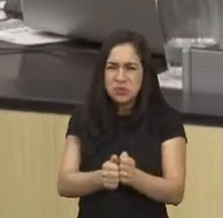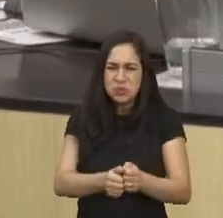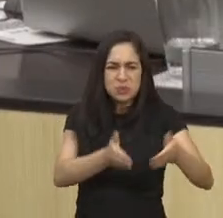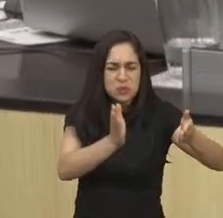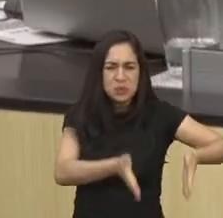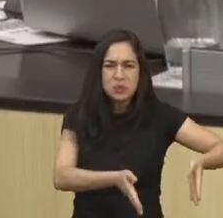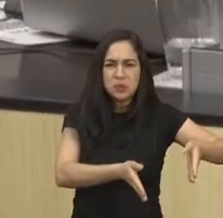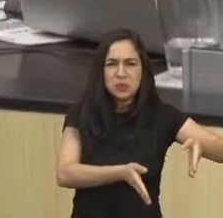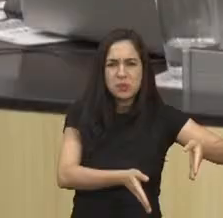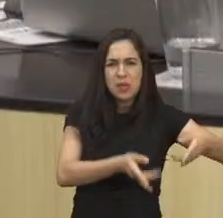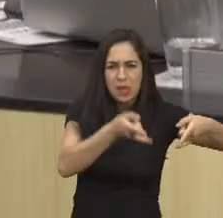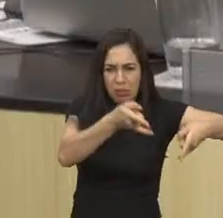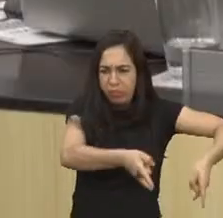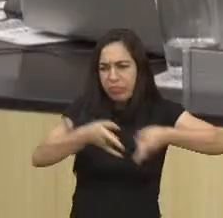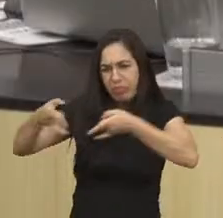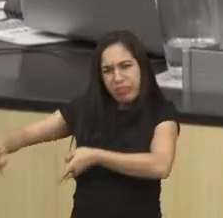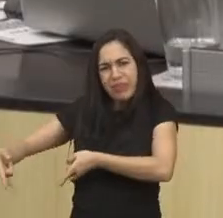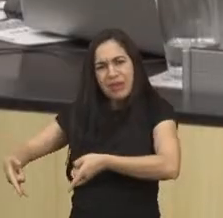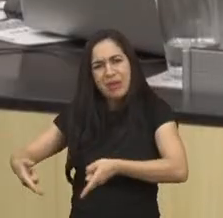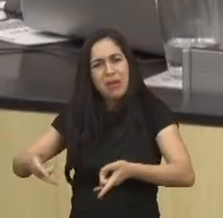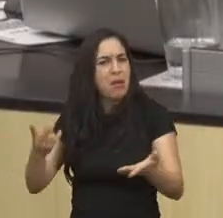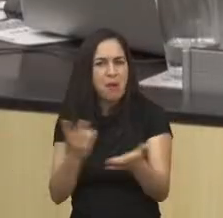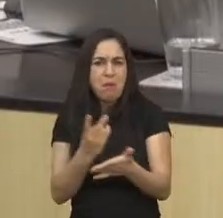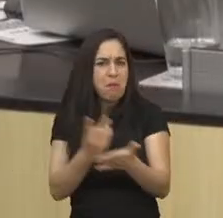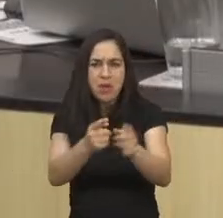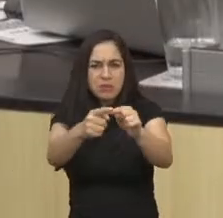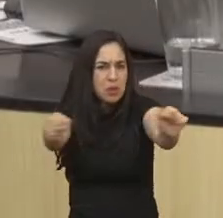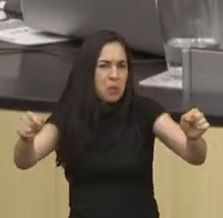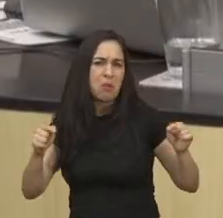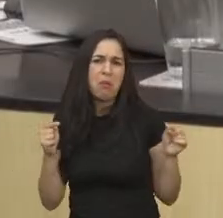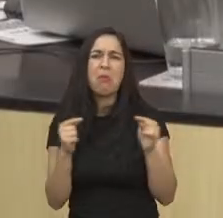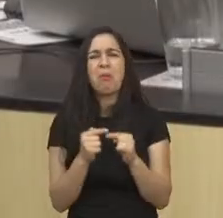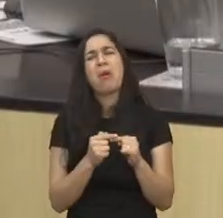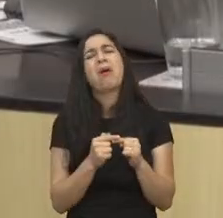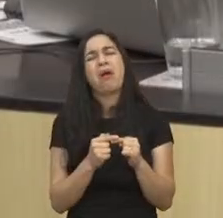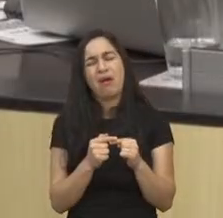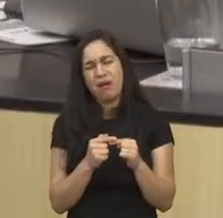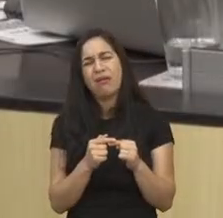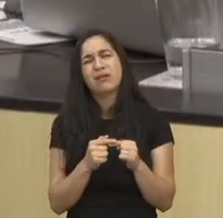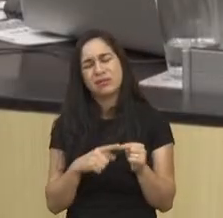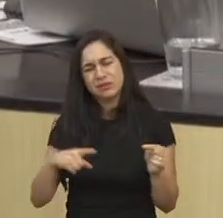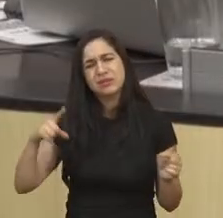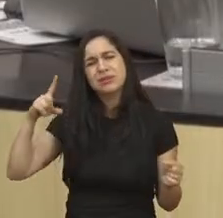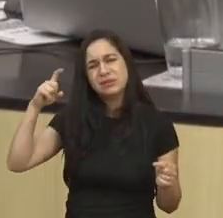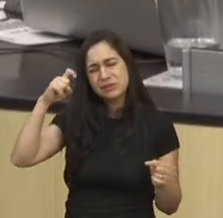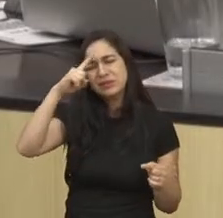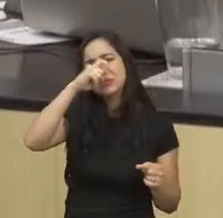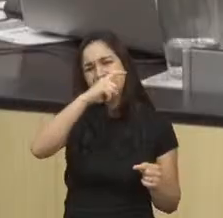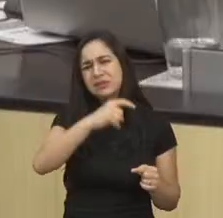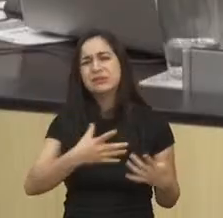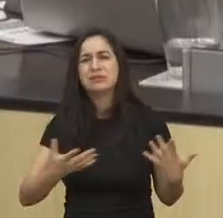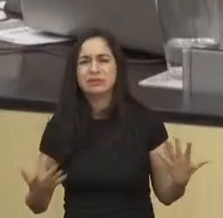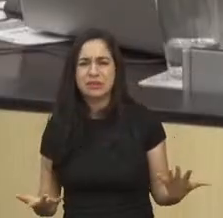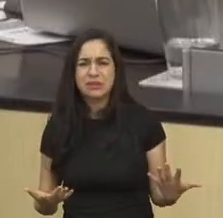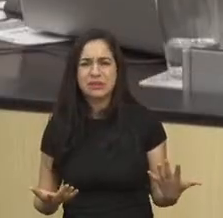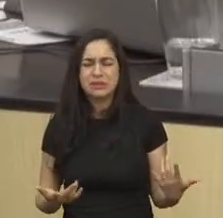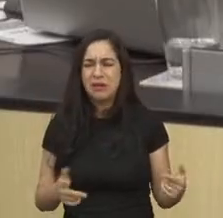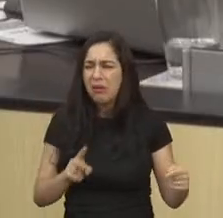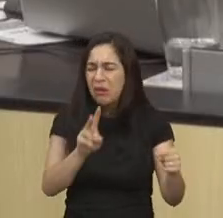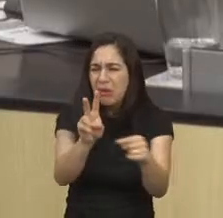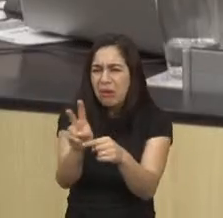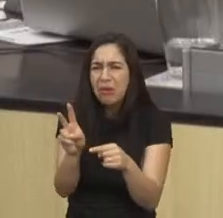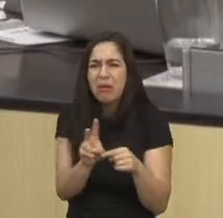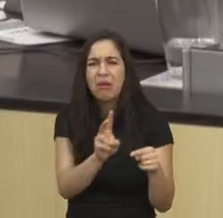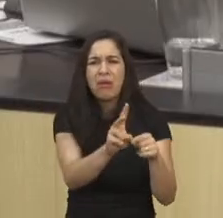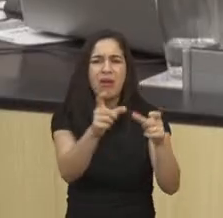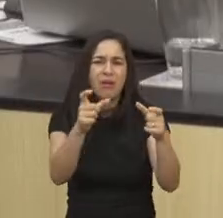parto que ainda vai ocorrer, e mãezinhas juntos que já tiveram o seu luto, já tiveram a perda do seu filho, sendo tratadas no mesmo